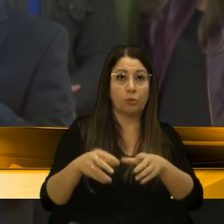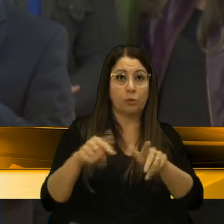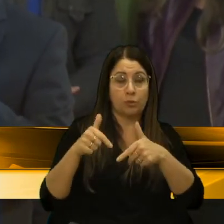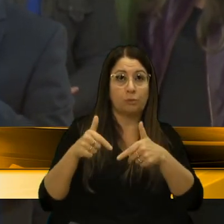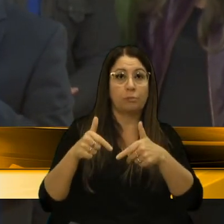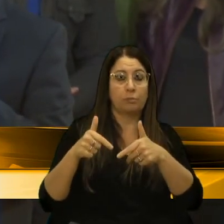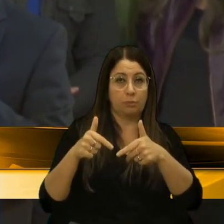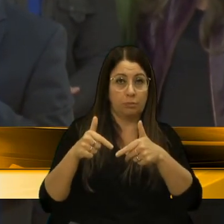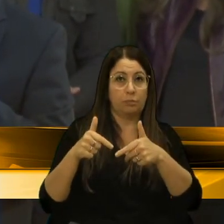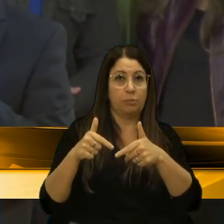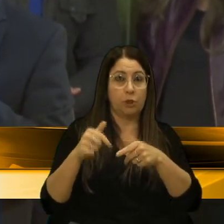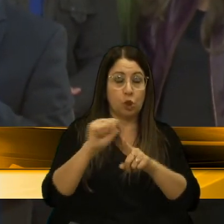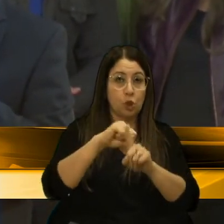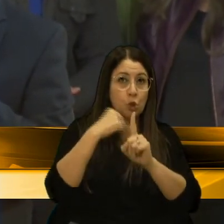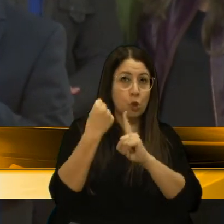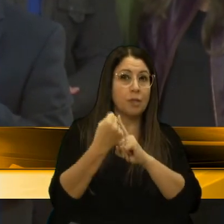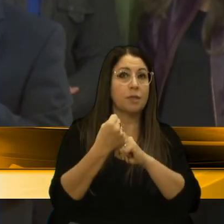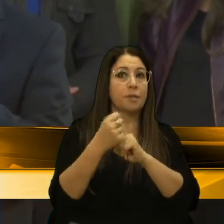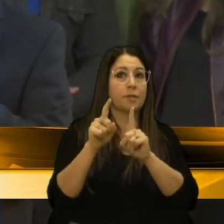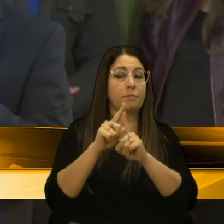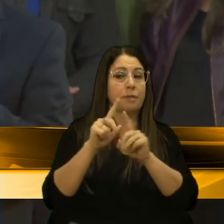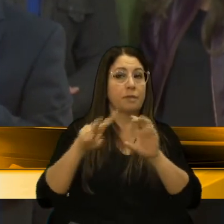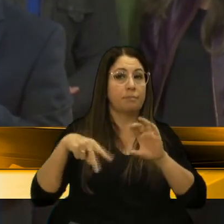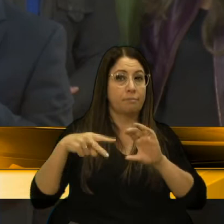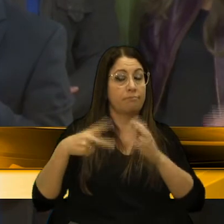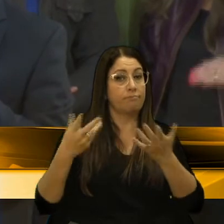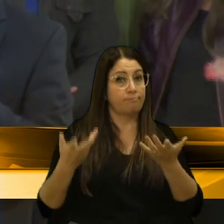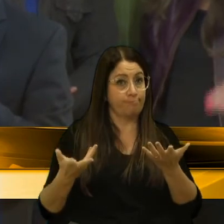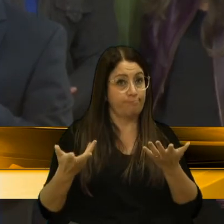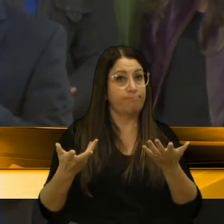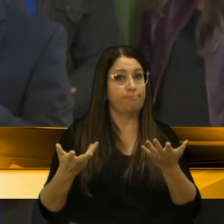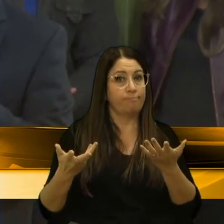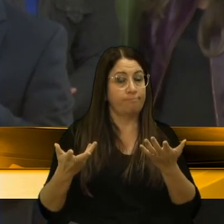trabalhos sociais também da Câmara de Vereadores. Então,